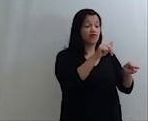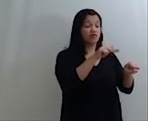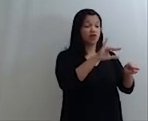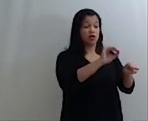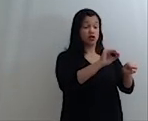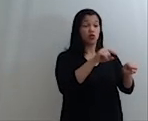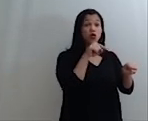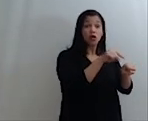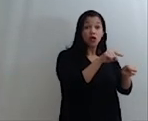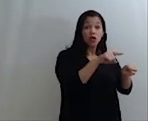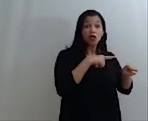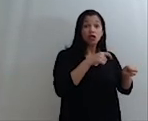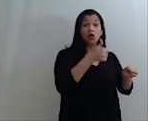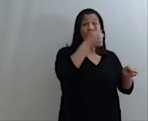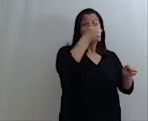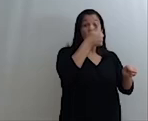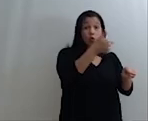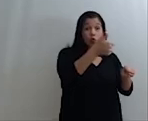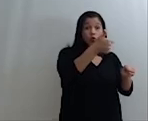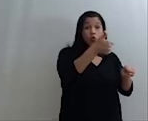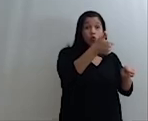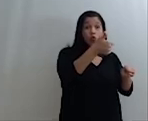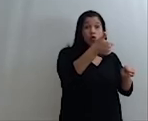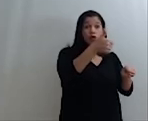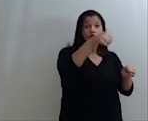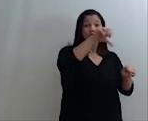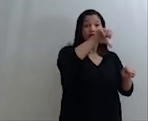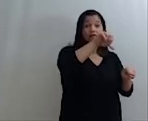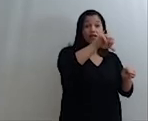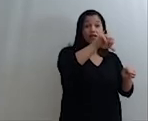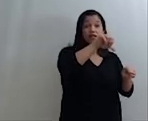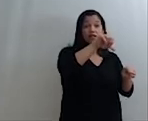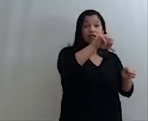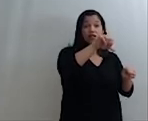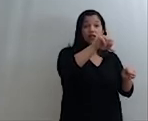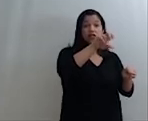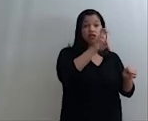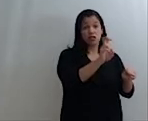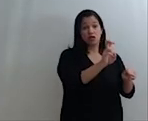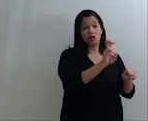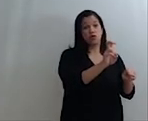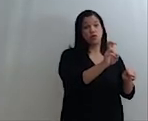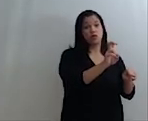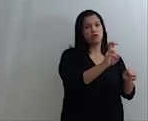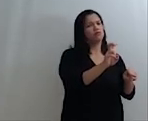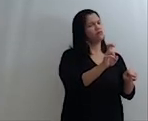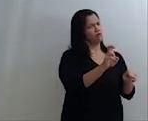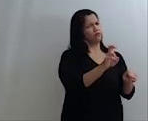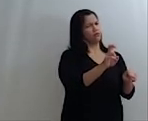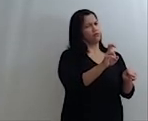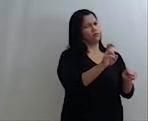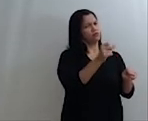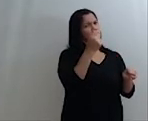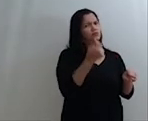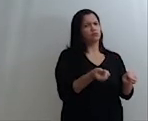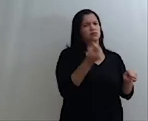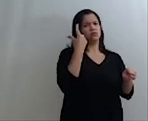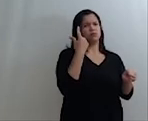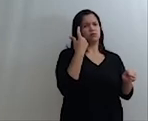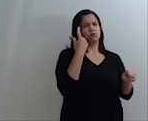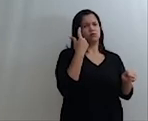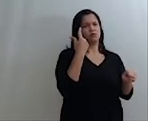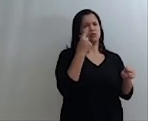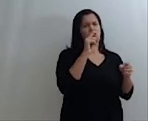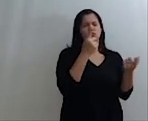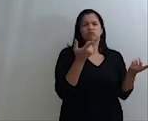1,95 1,95 M percebam não é só a questão da distinção da altura que já é flagrante é gritante mas uma